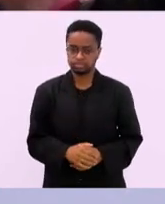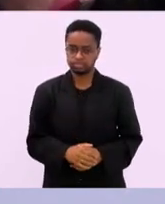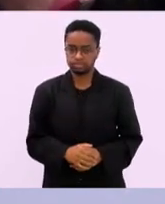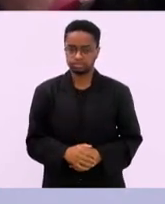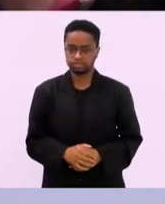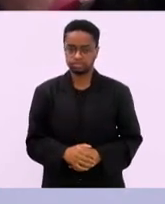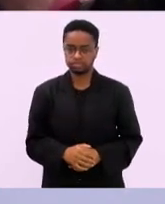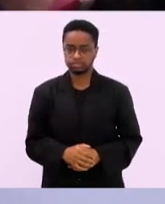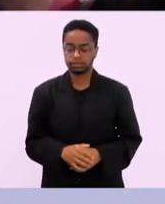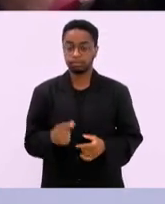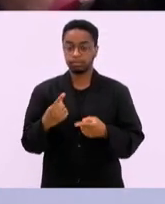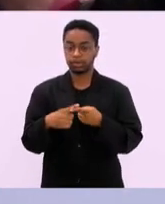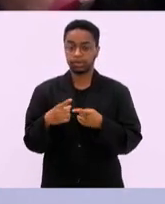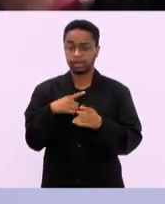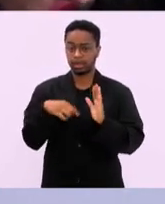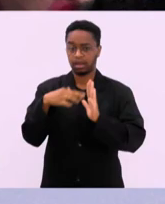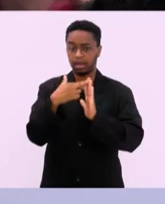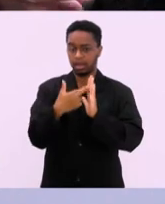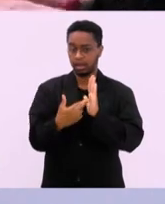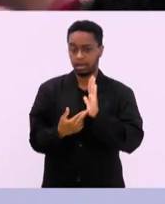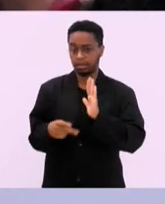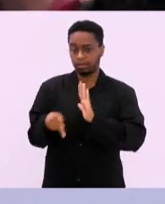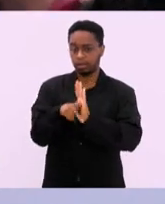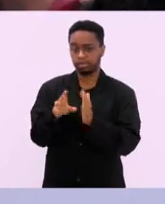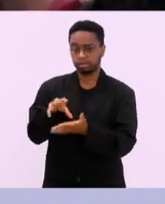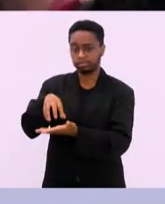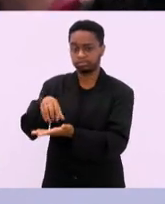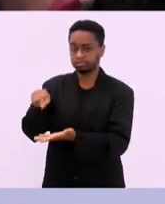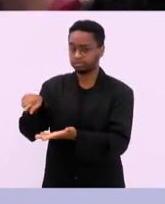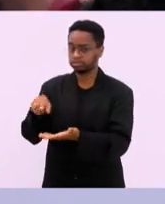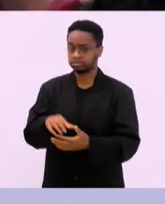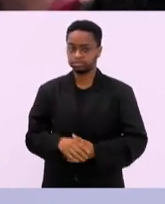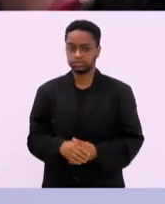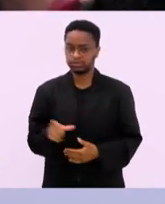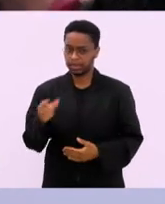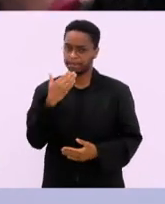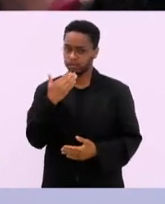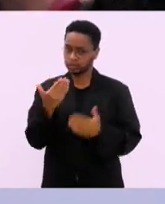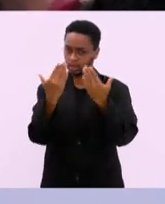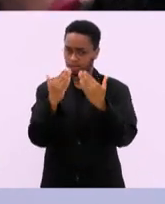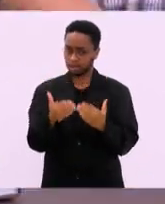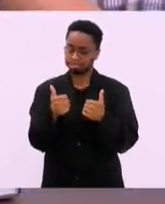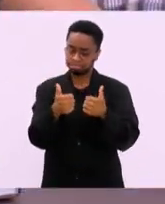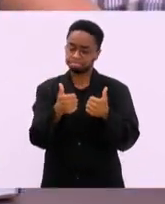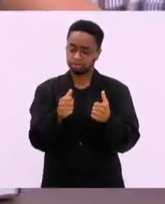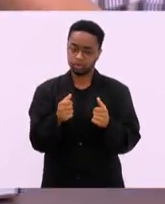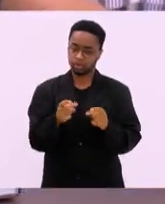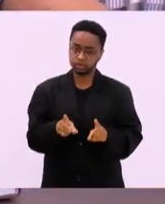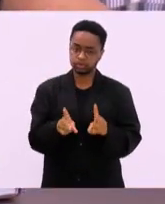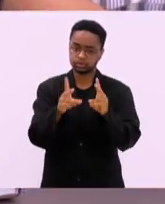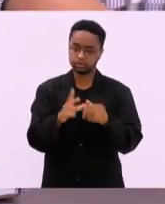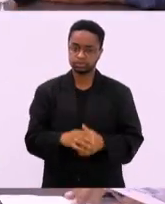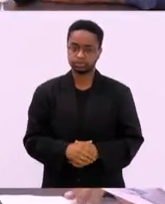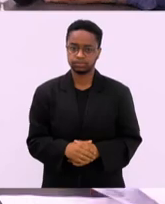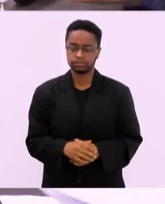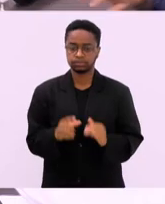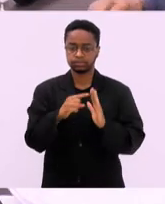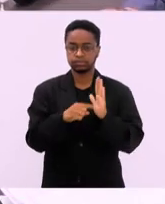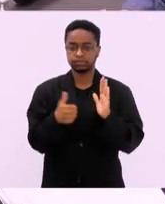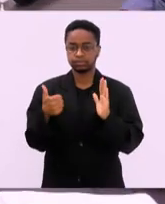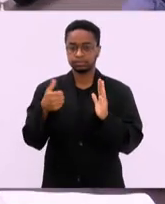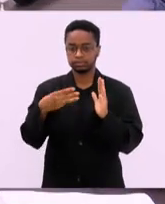Quem regula tudo isso... Vossa Excelência pediu vista, né? Pedi, é a ANS. Prudente, vamos avançar. 13 da